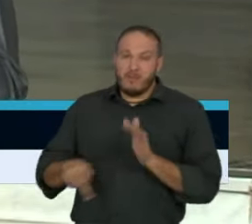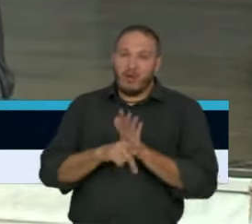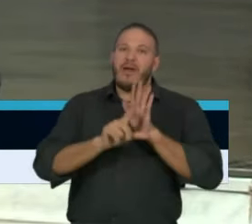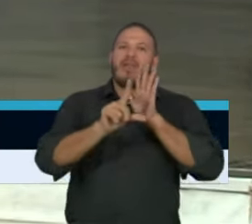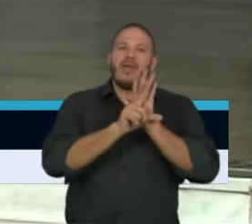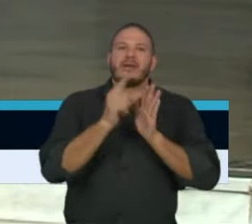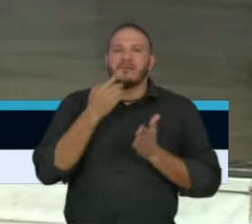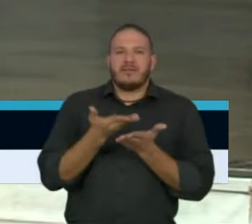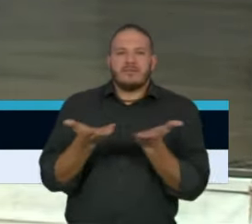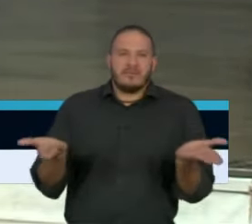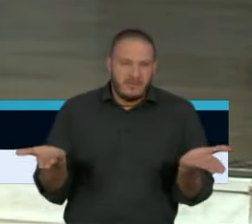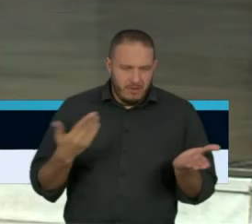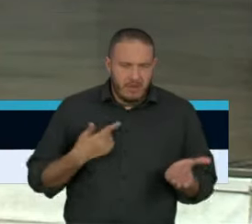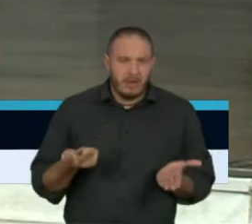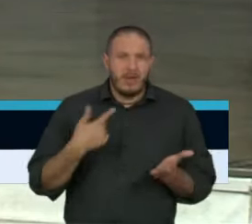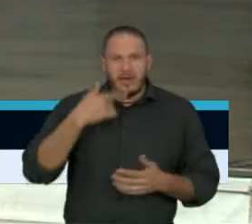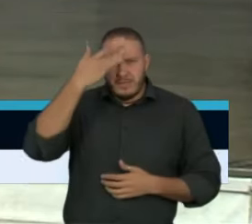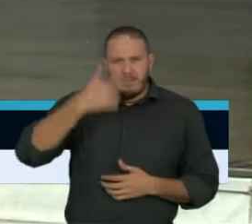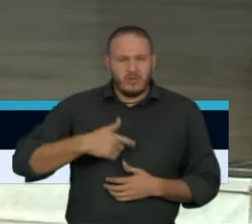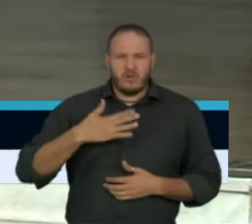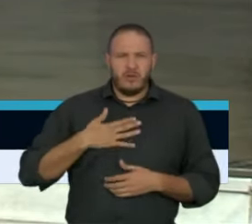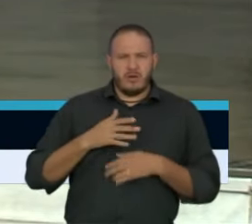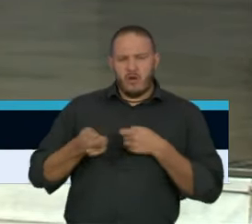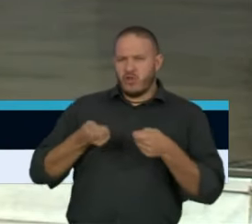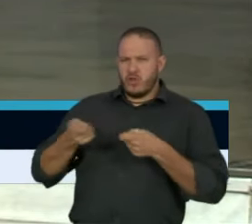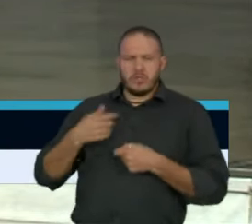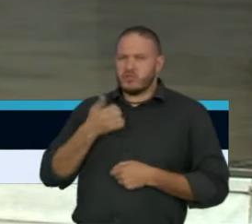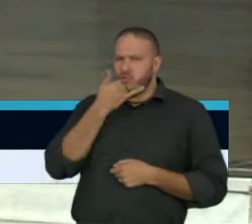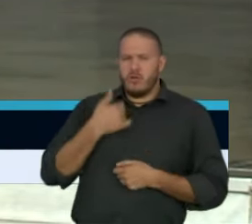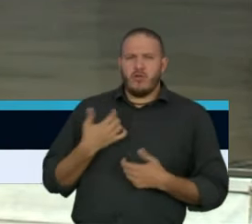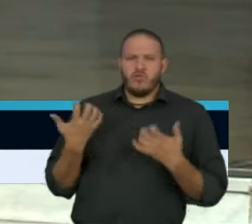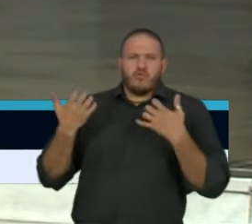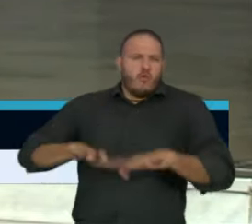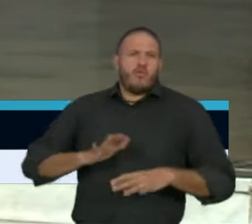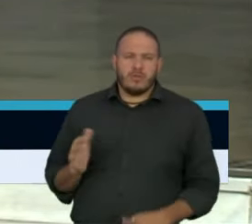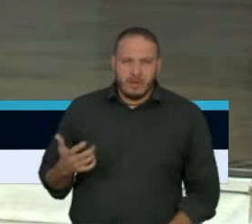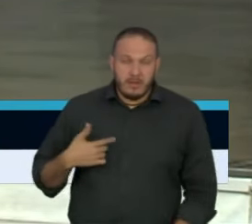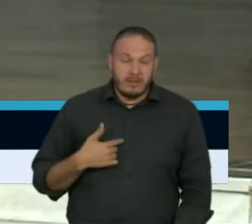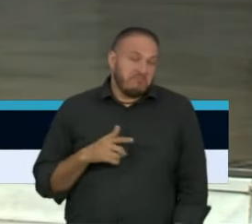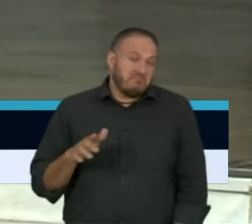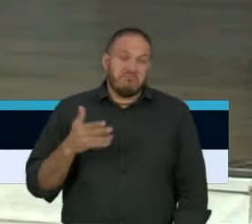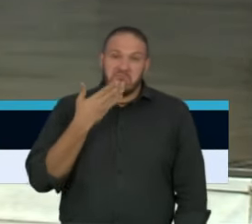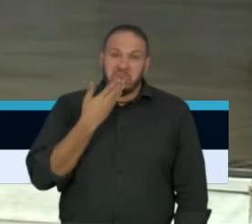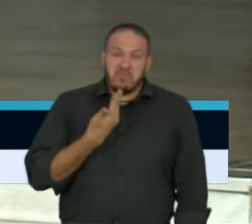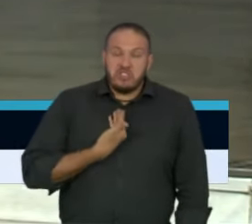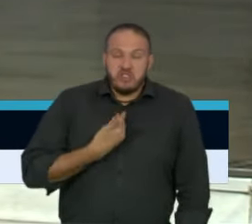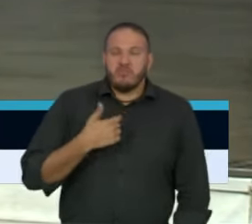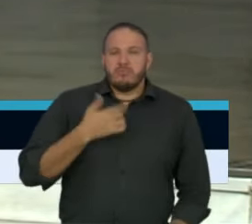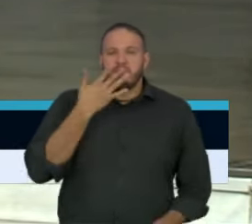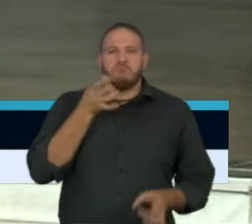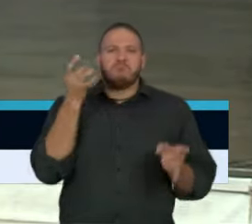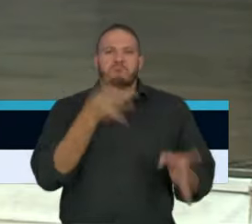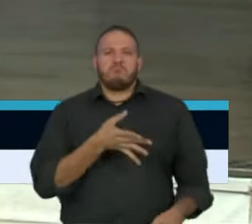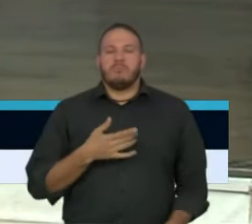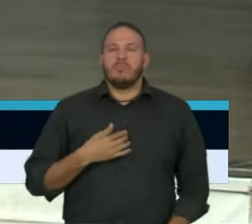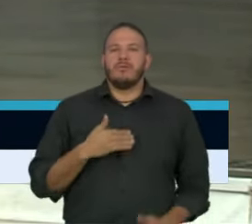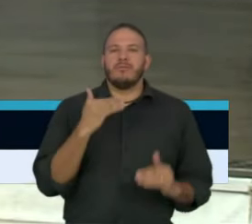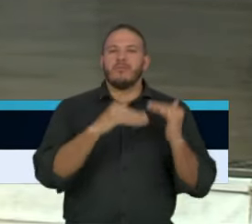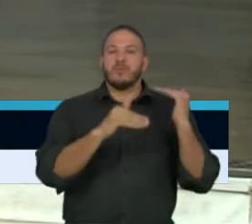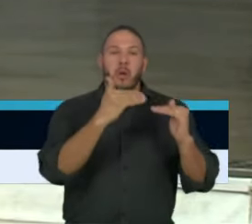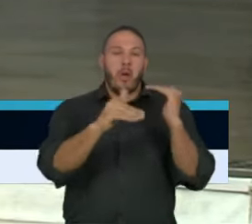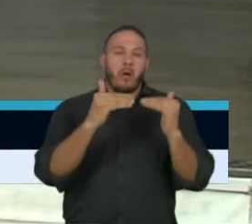O controlador foi contra esse dispositivo, pediu a sua exoneração, discordando